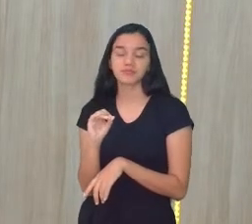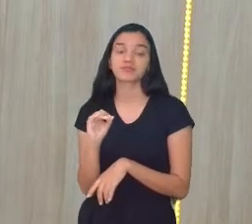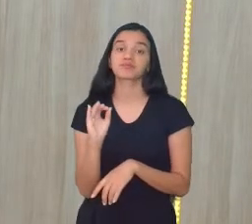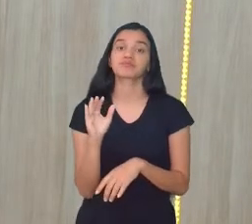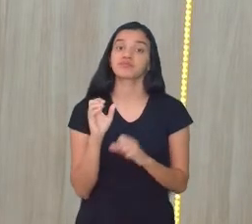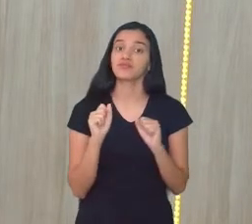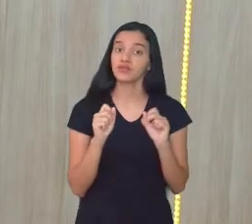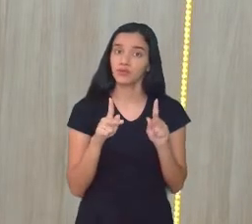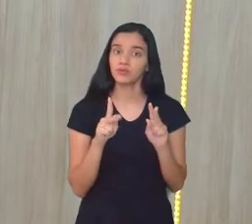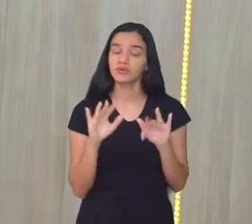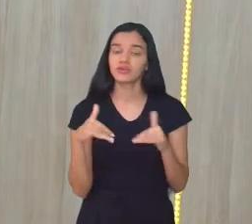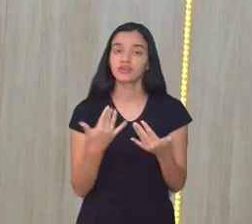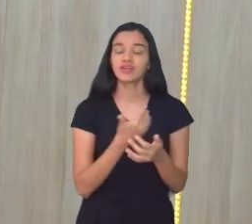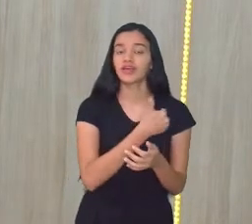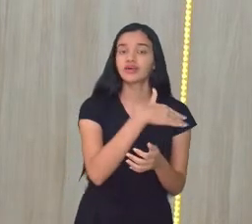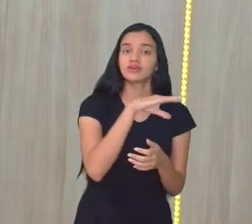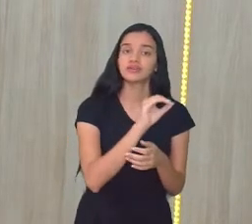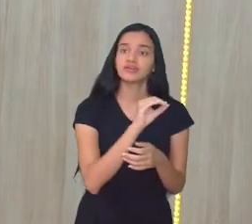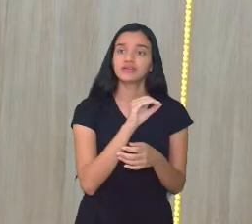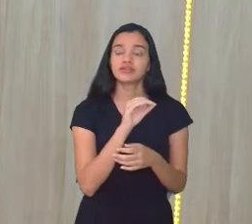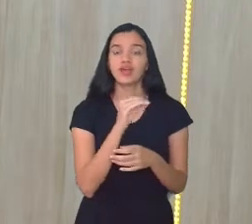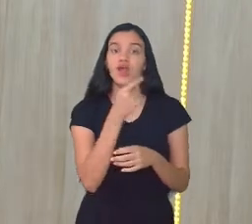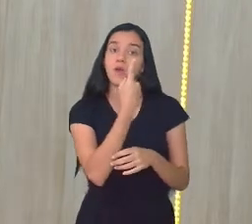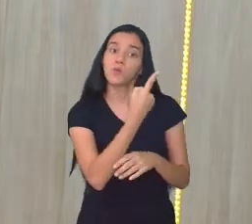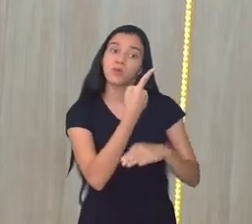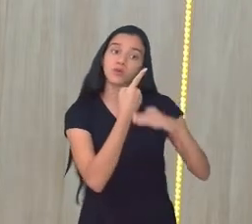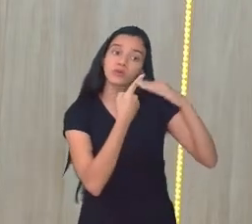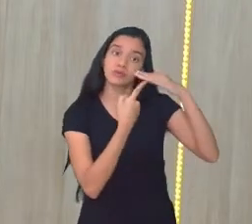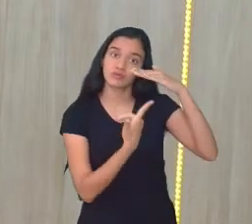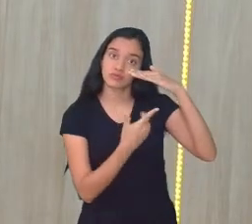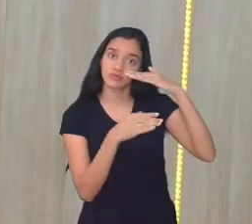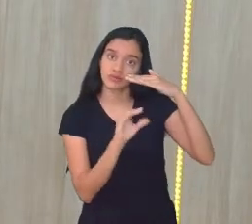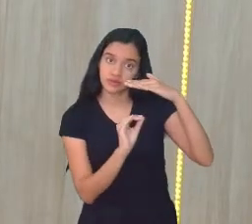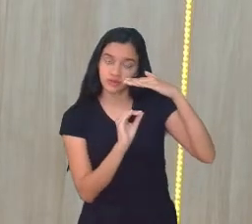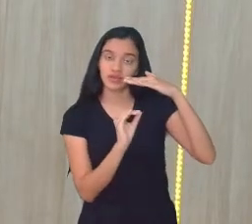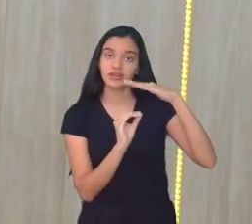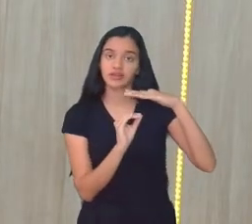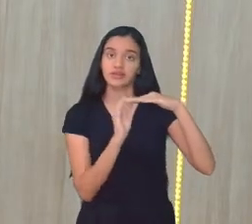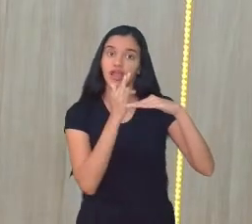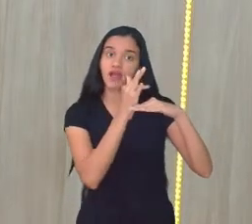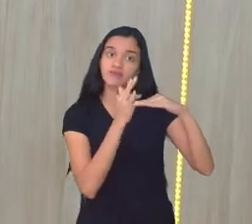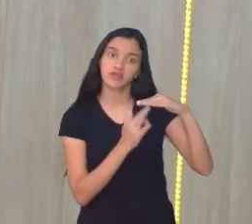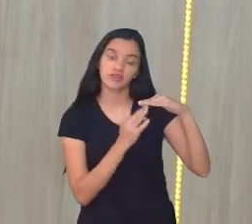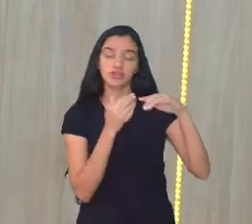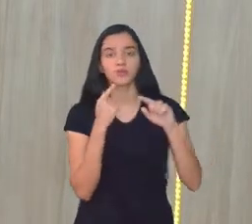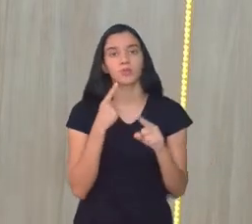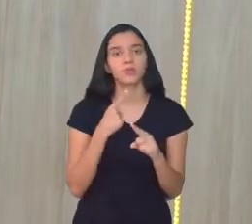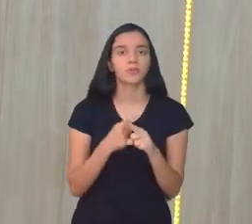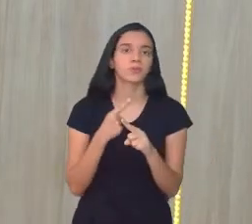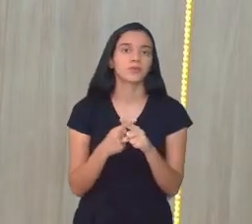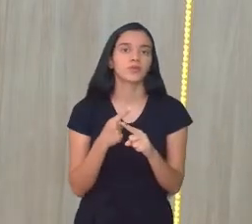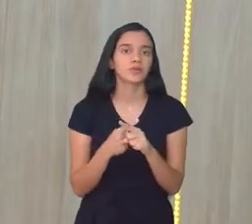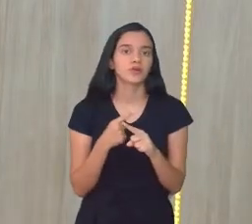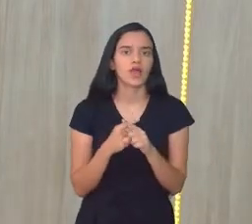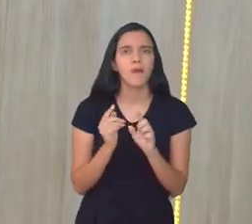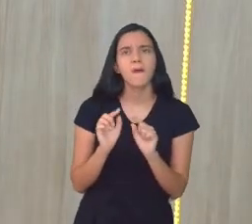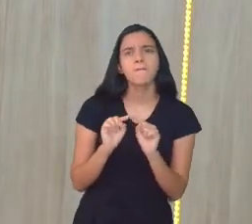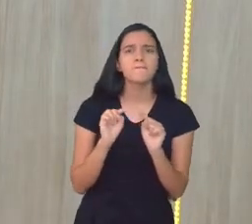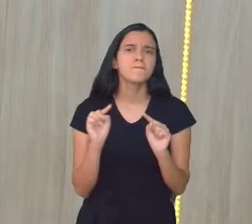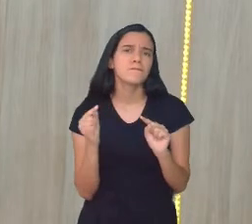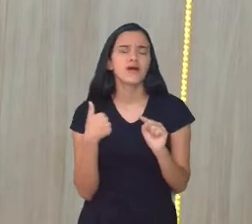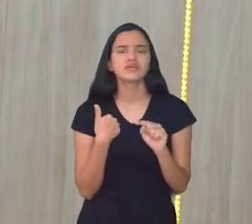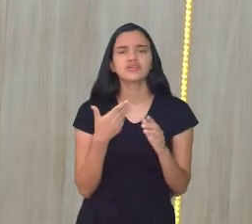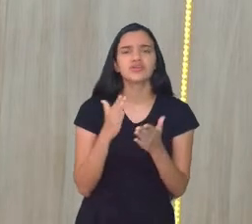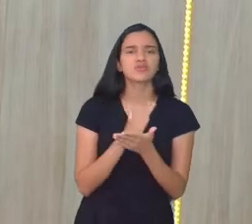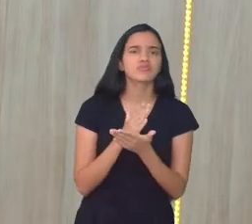gente? O 10 centavos é 1 sobre 10. É a fração. Por quê? Mas eu não